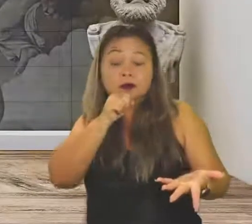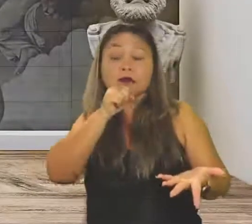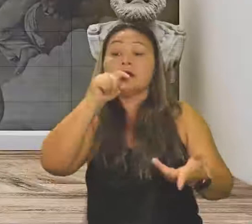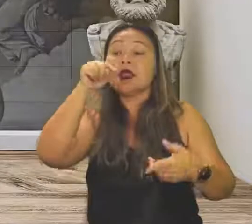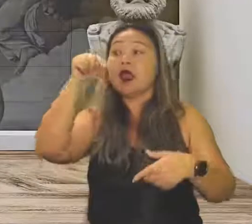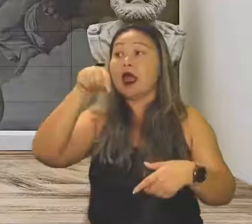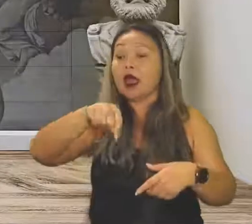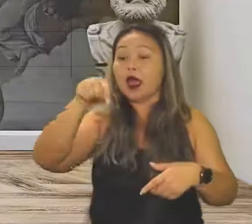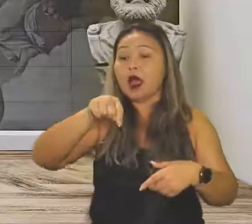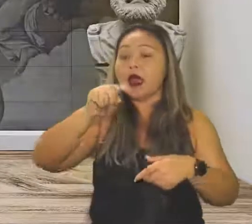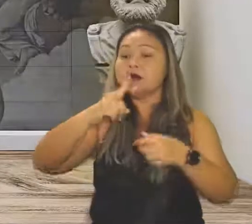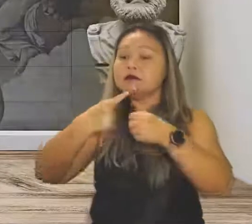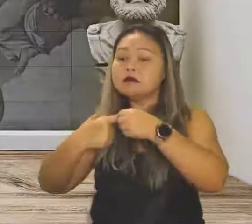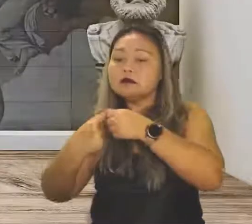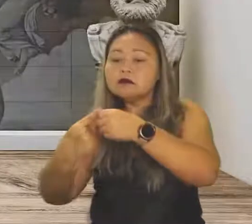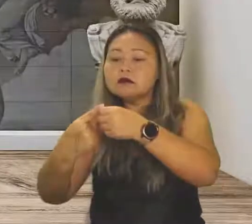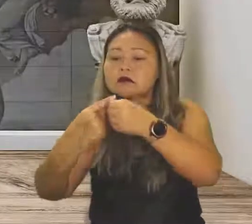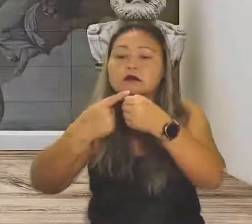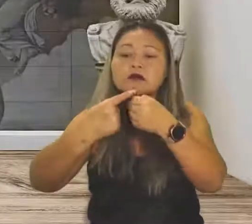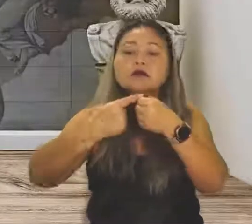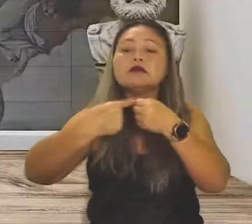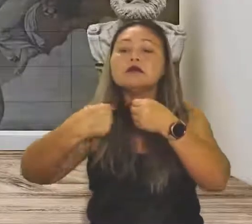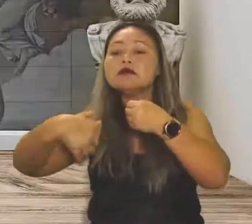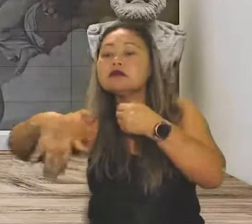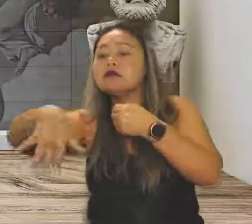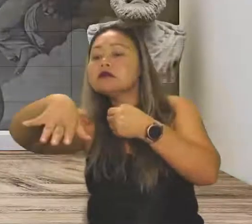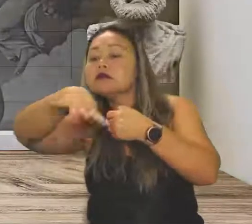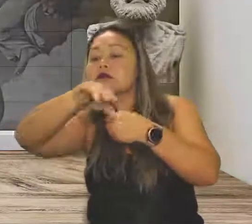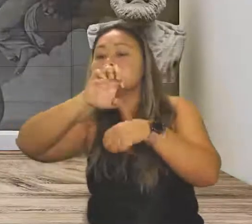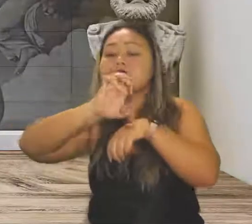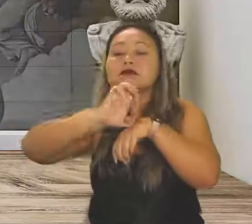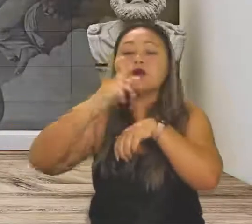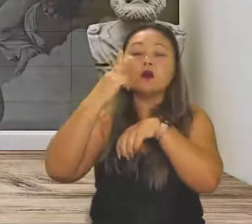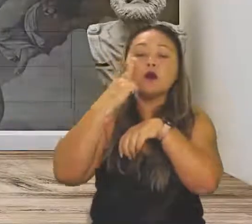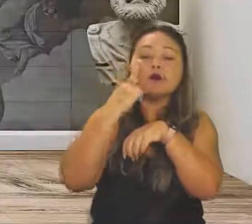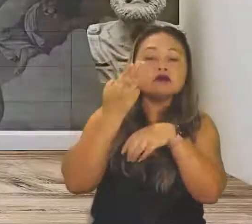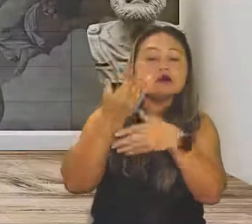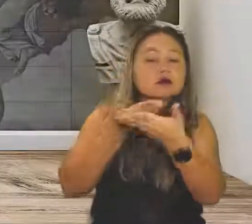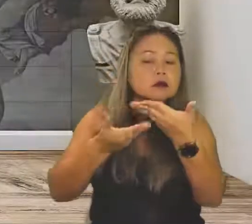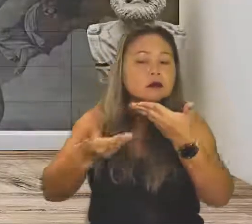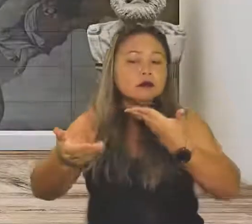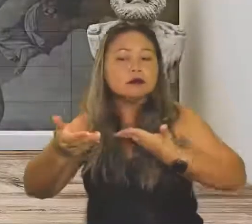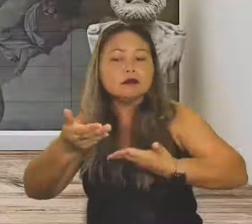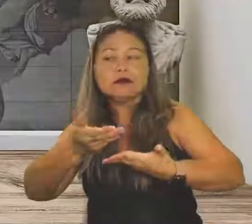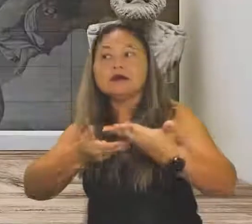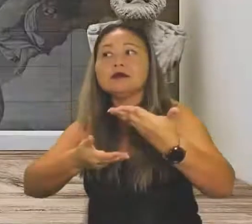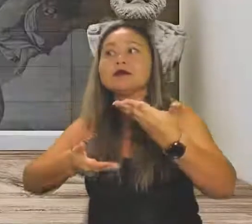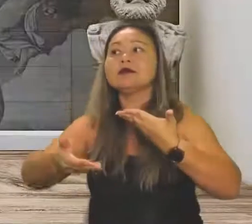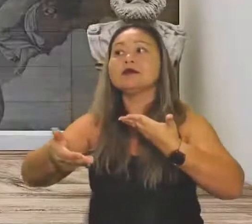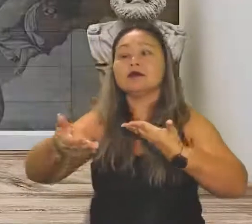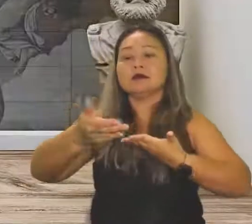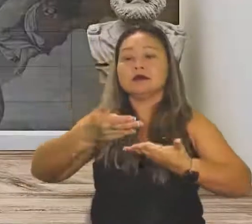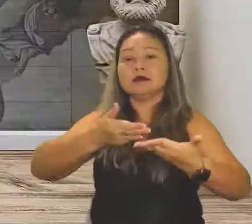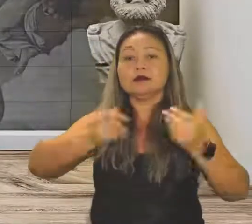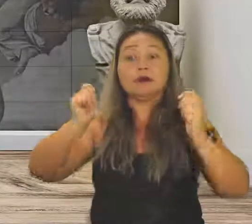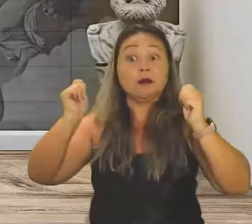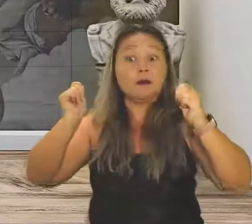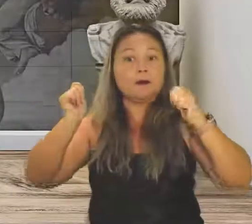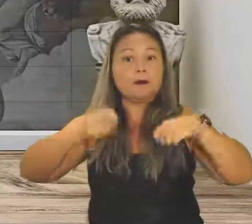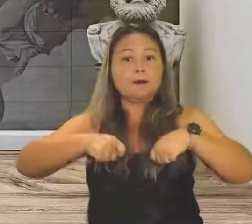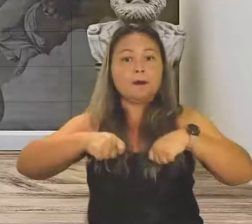nas cidades adjacentes, né, do estado de Rondônia aí, se interagindo com a gente para a gente